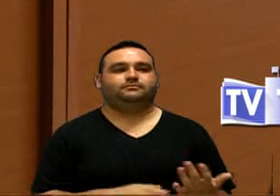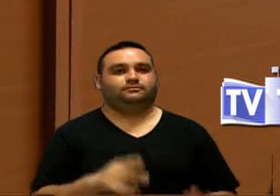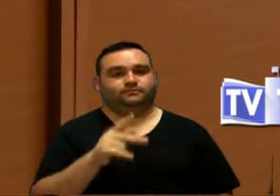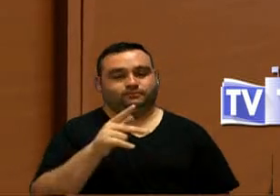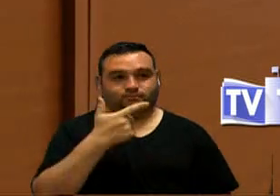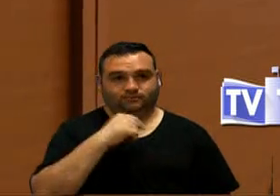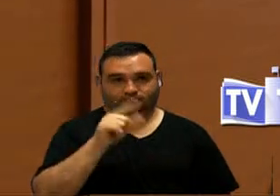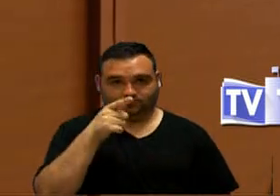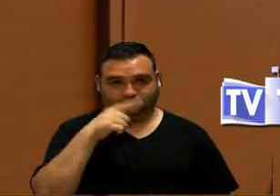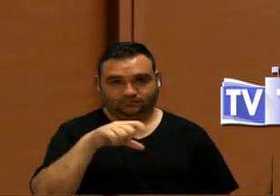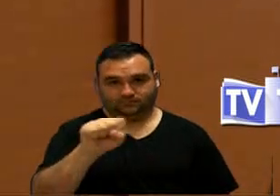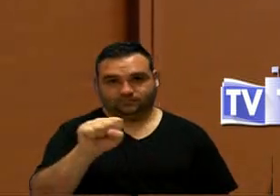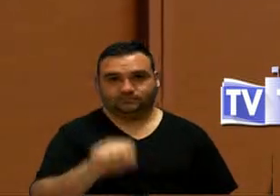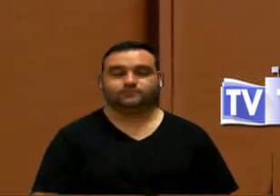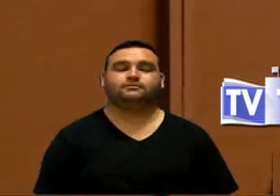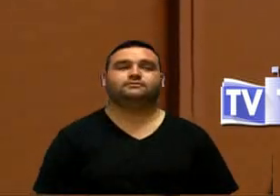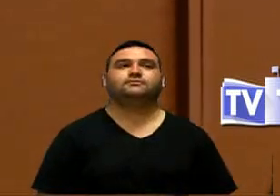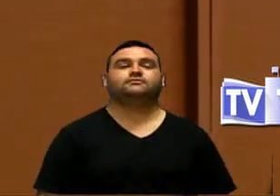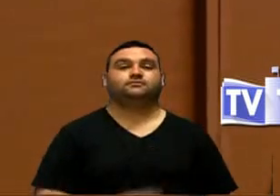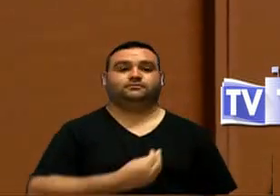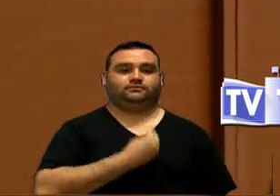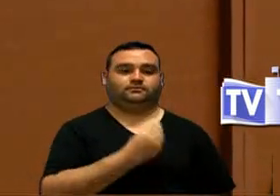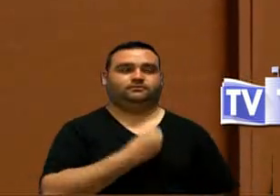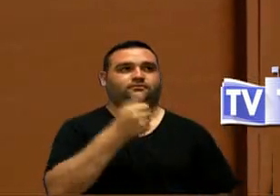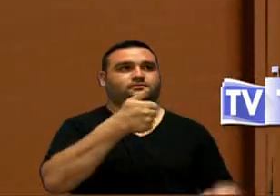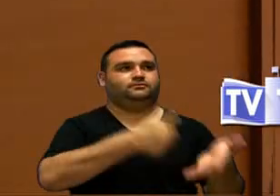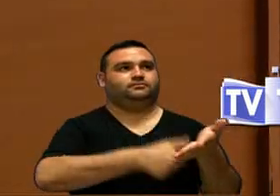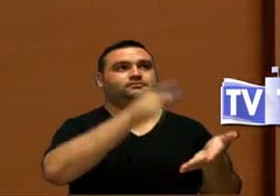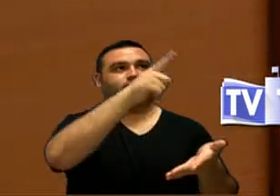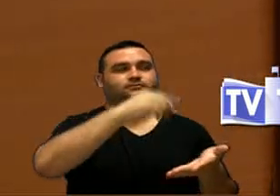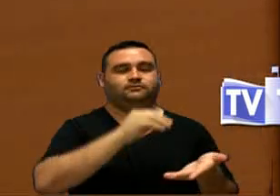Pastor Luiz Santos, sua presença, pastor.